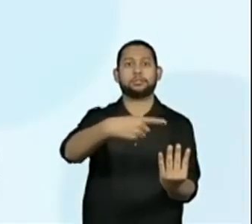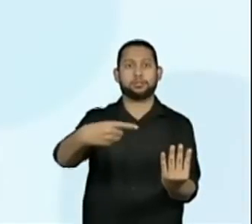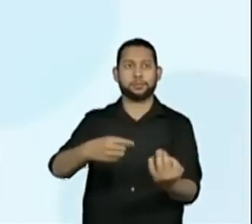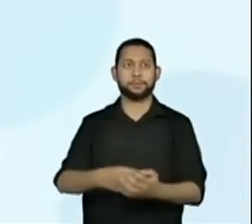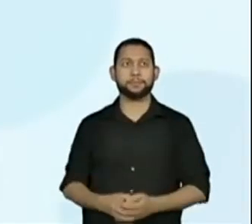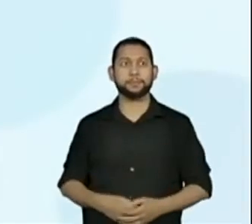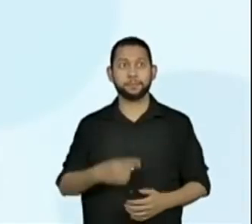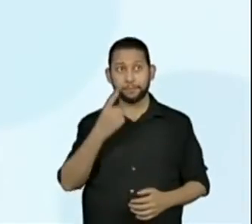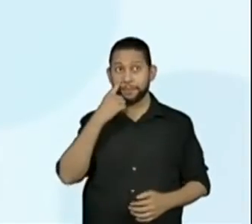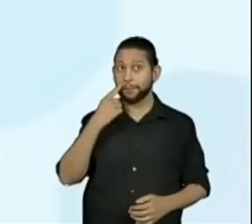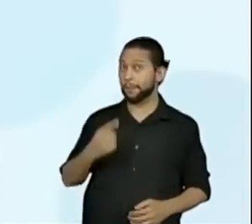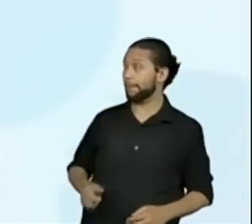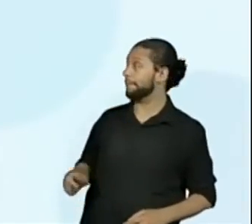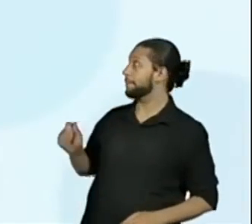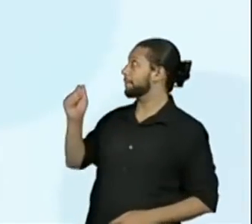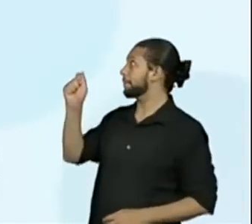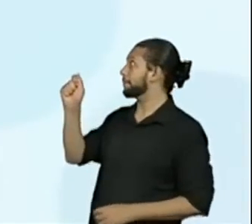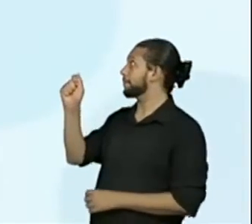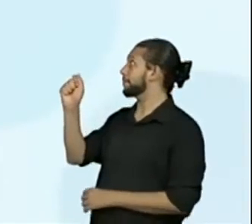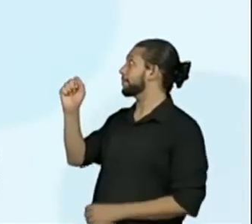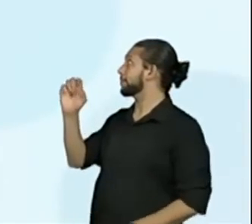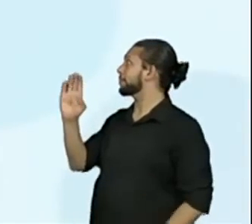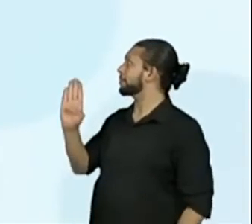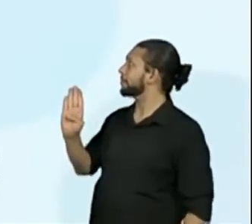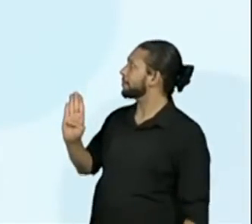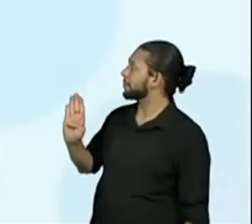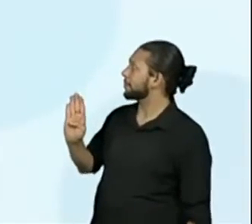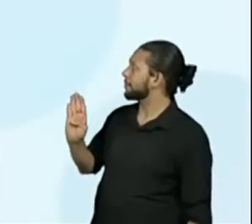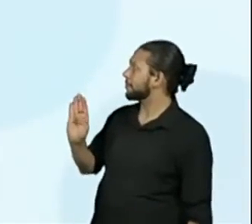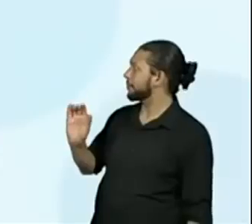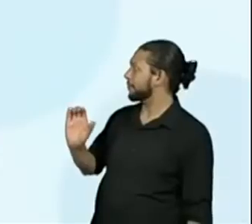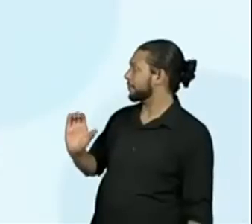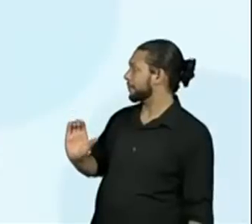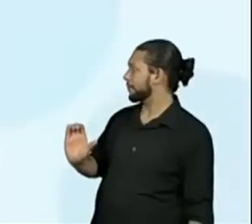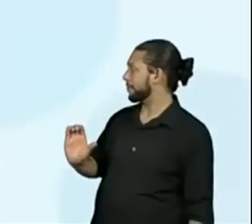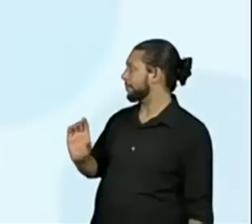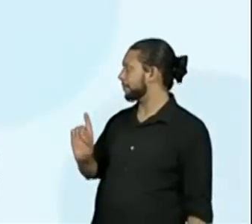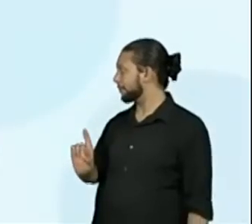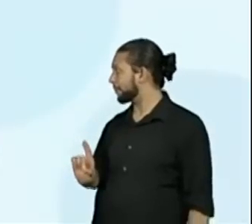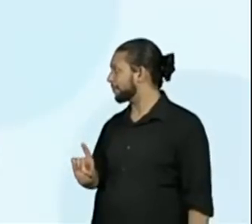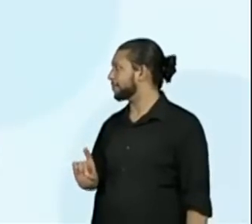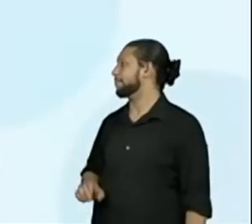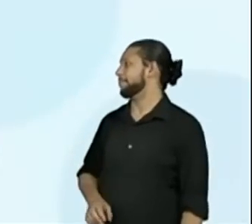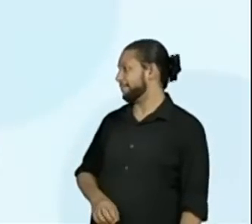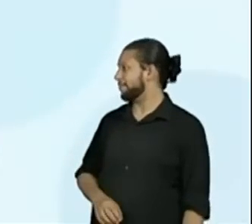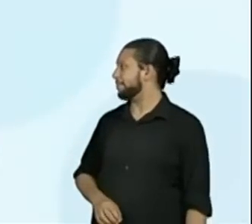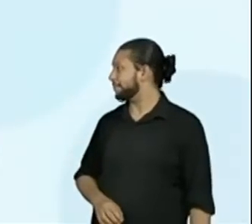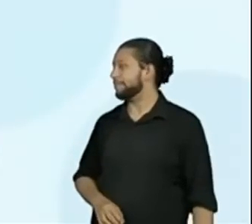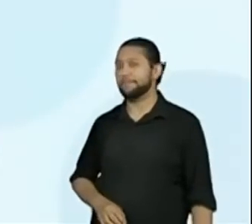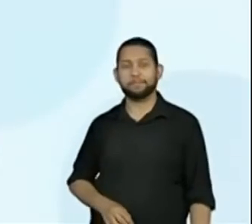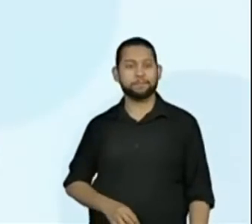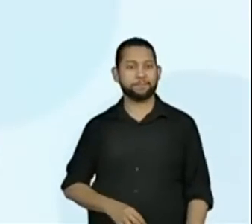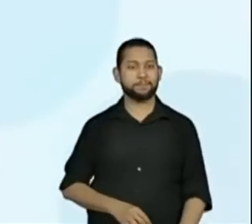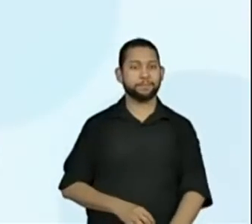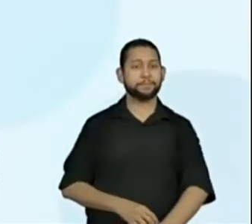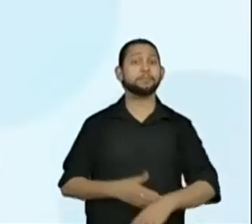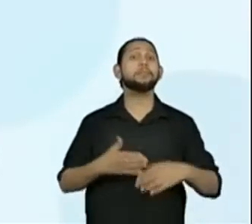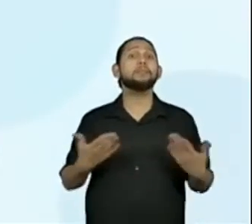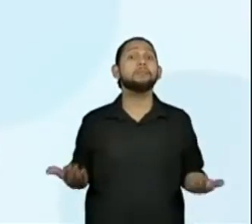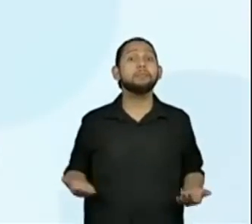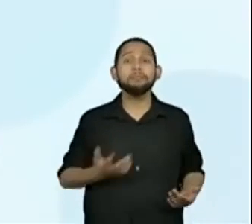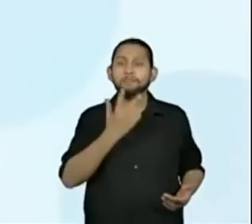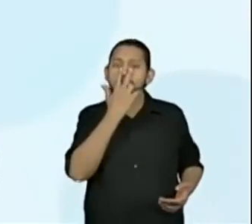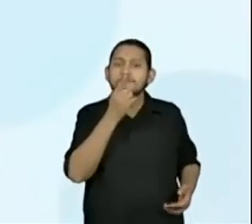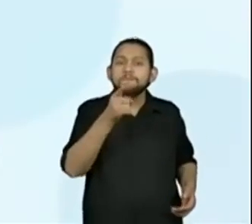A B C D qual cerca aí